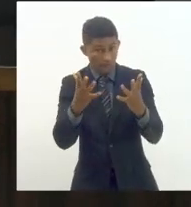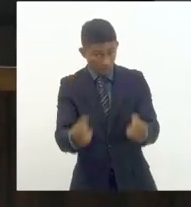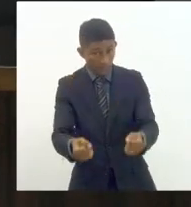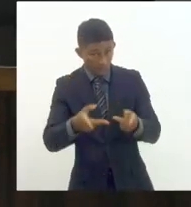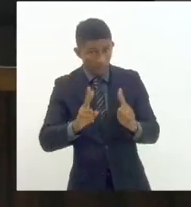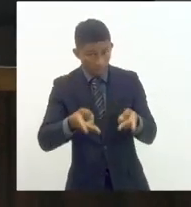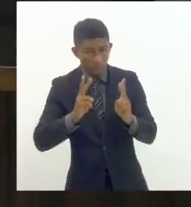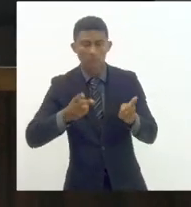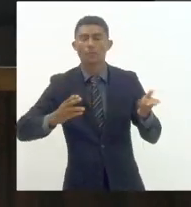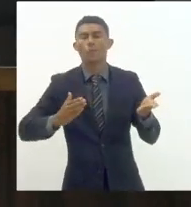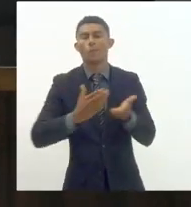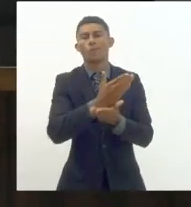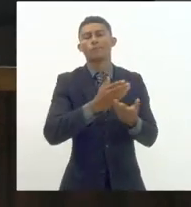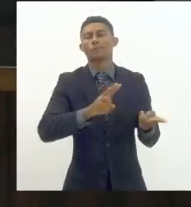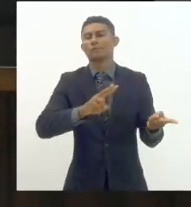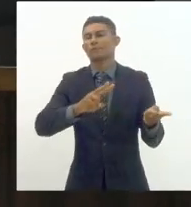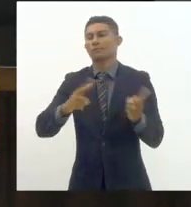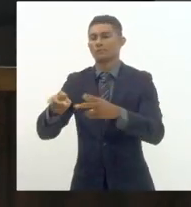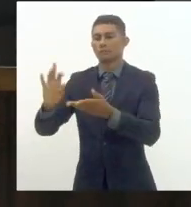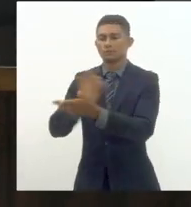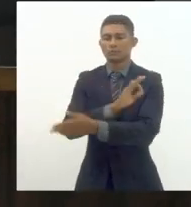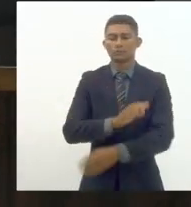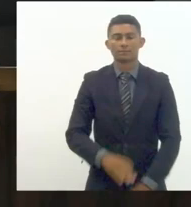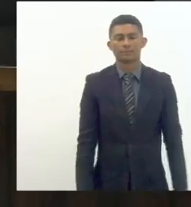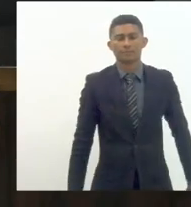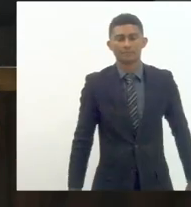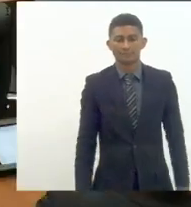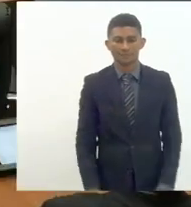aprovado, vai autógrafo.